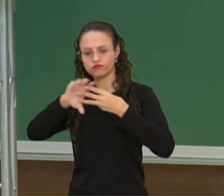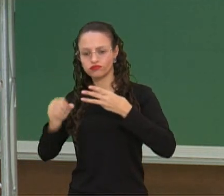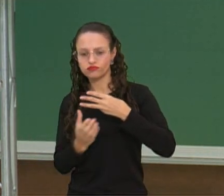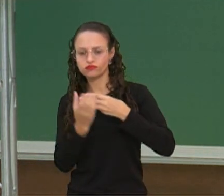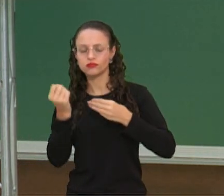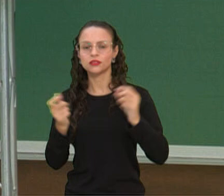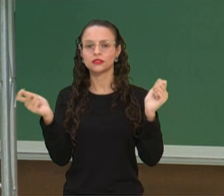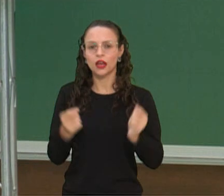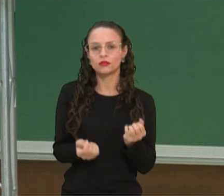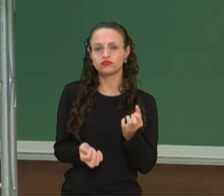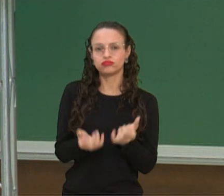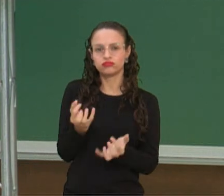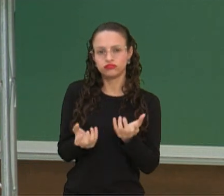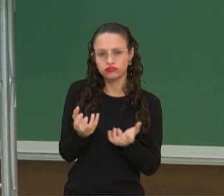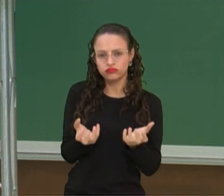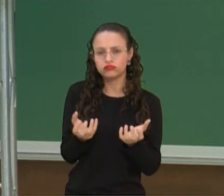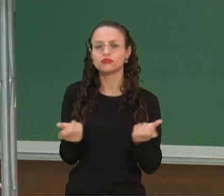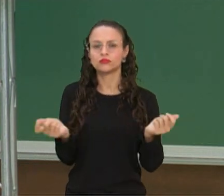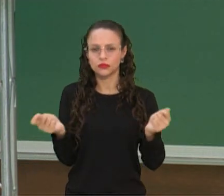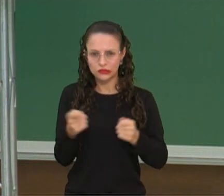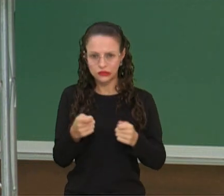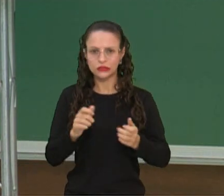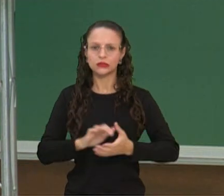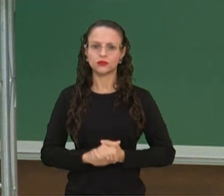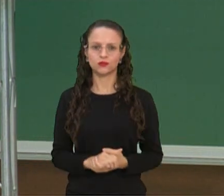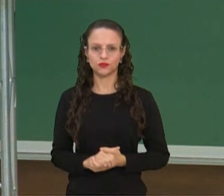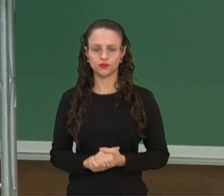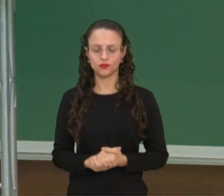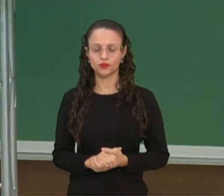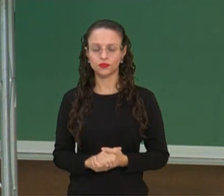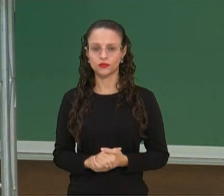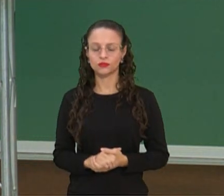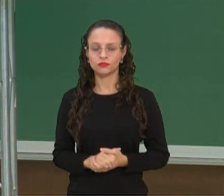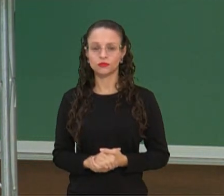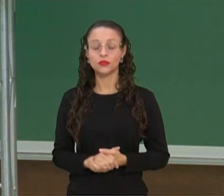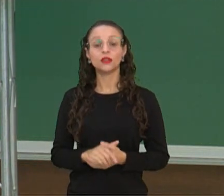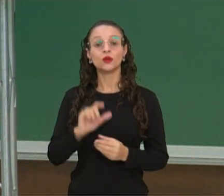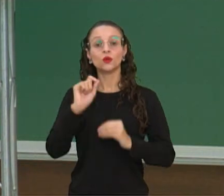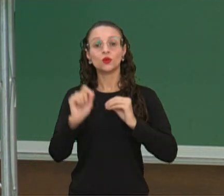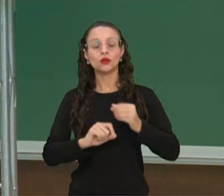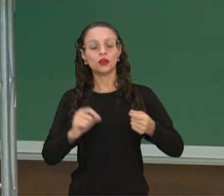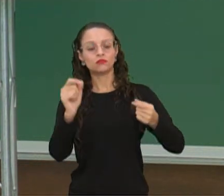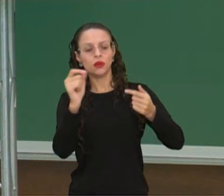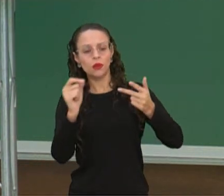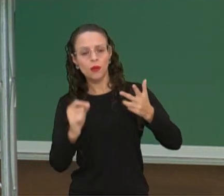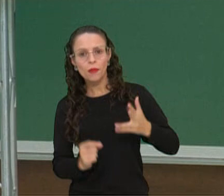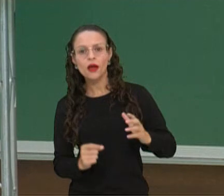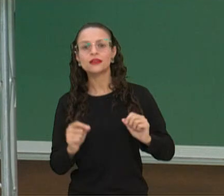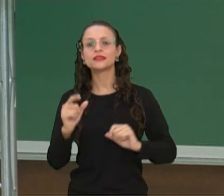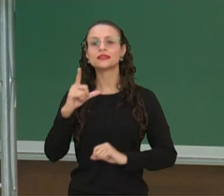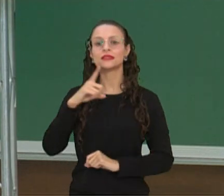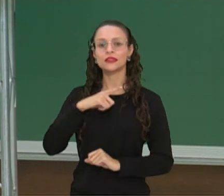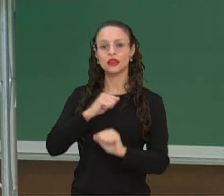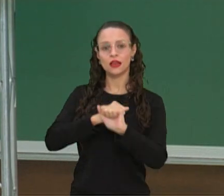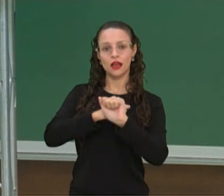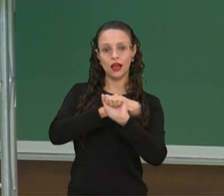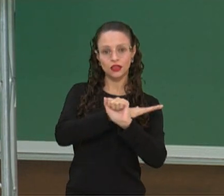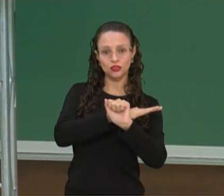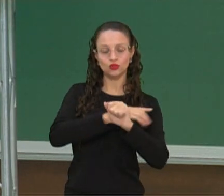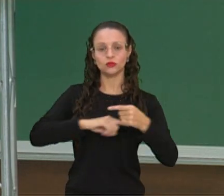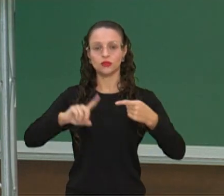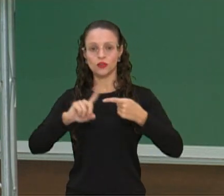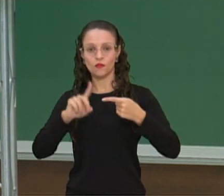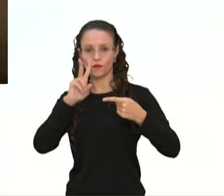sai bolinhas lá, entra em contato com o metal. E aí a gente pode classificar os ácidos em fortes, fracos